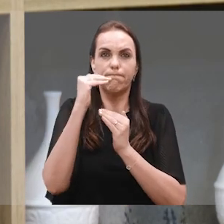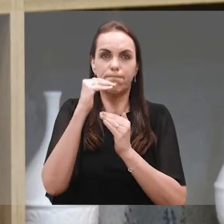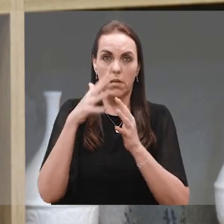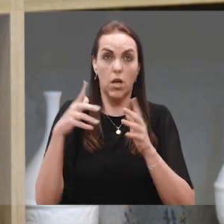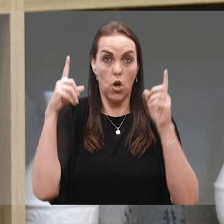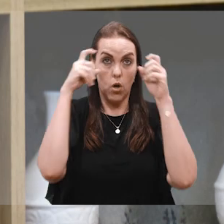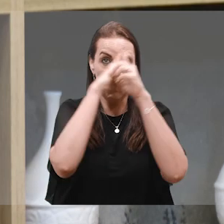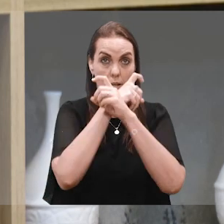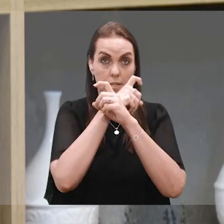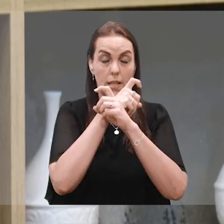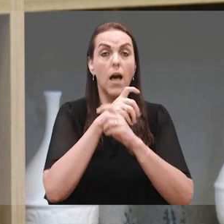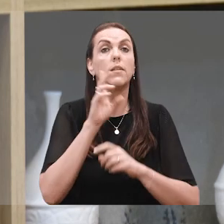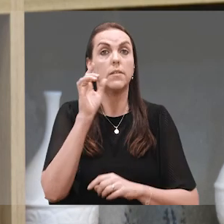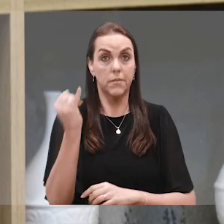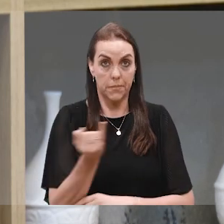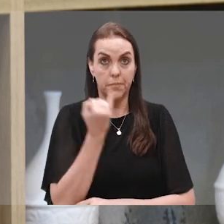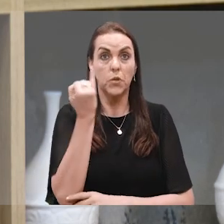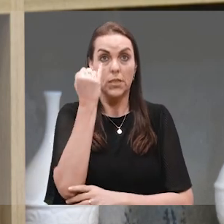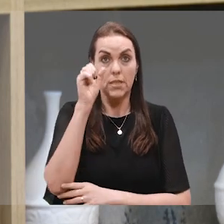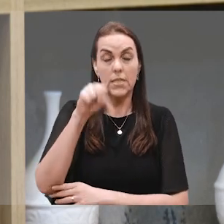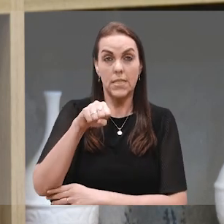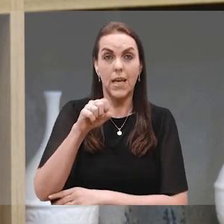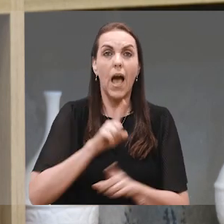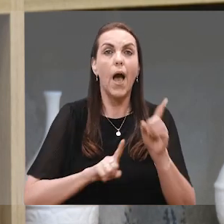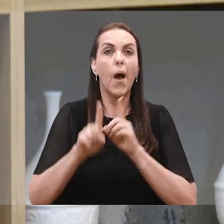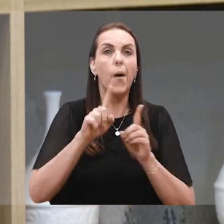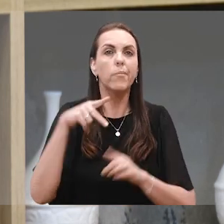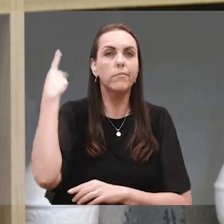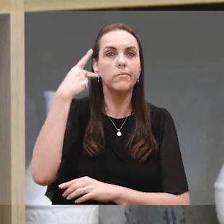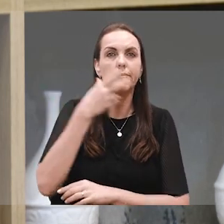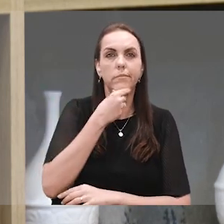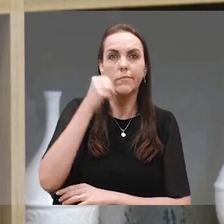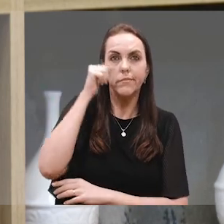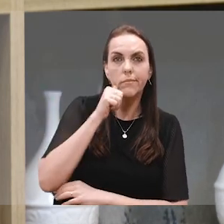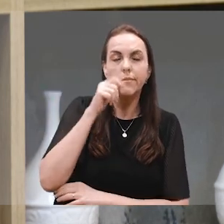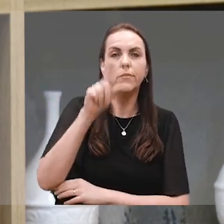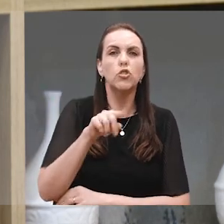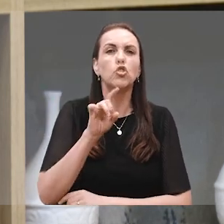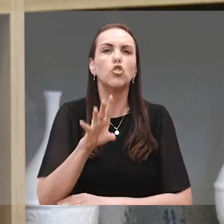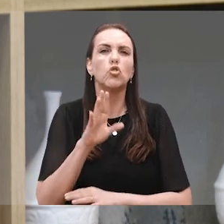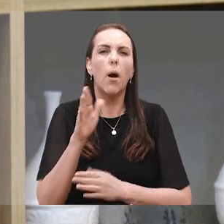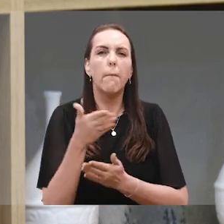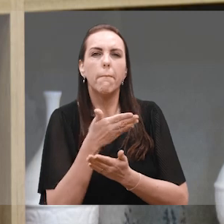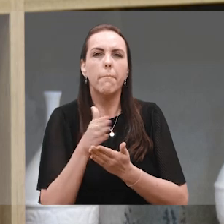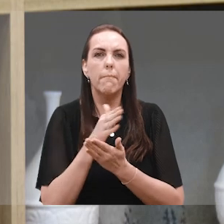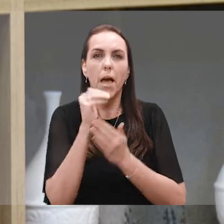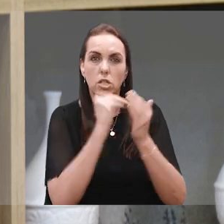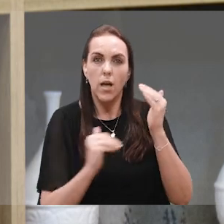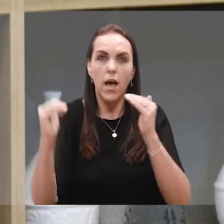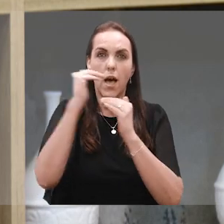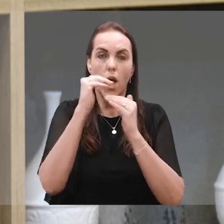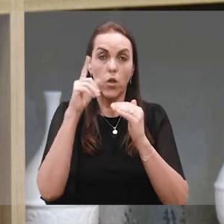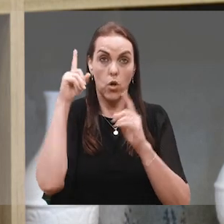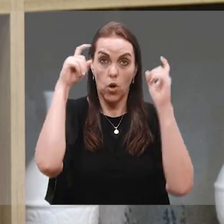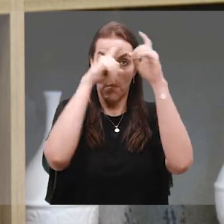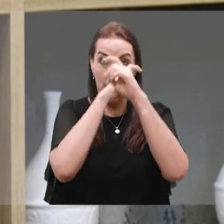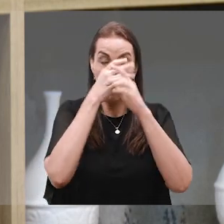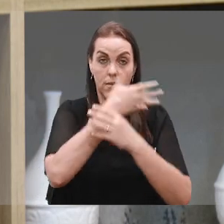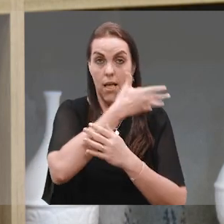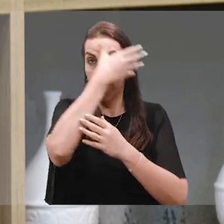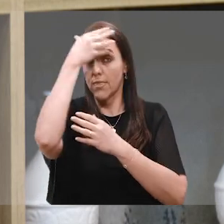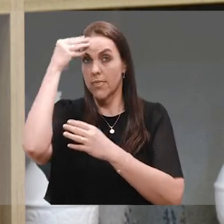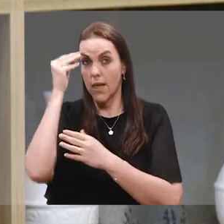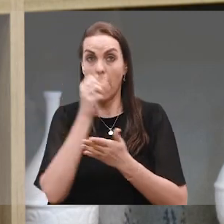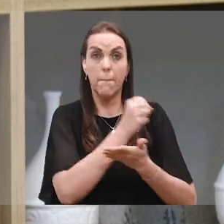são fundamentais. Mas muitas vezes alguns vereadores colocam o seguinte: parece que só existe a média e alta complexidade e se esquece da